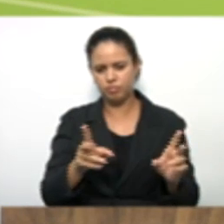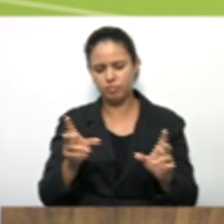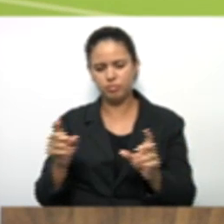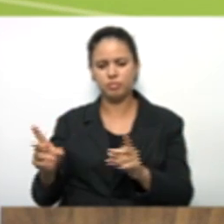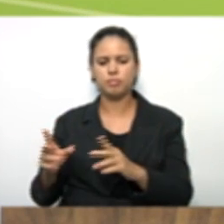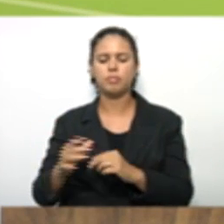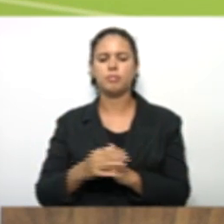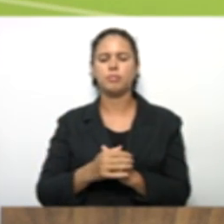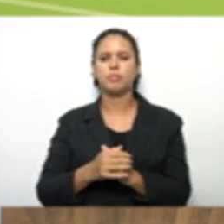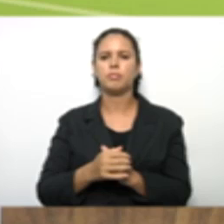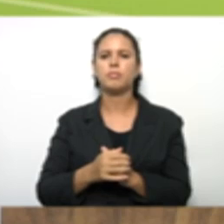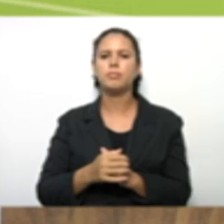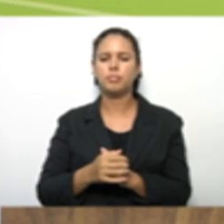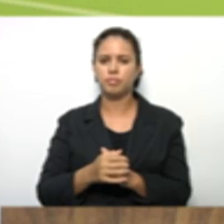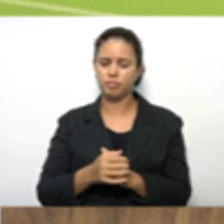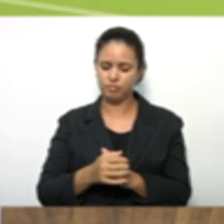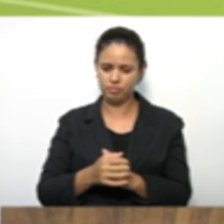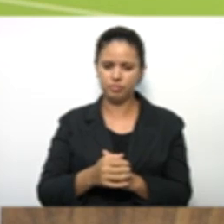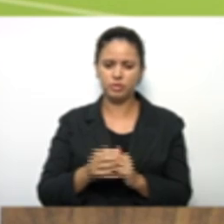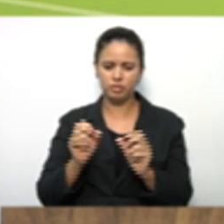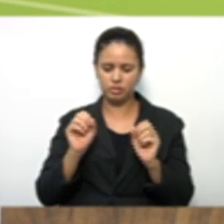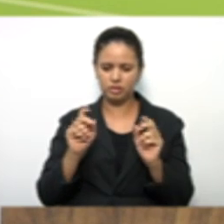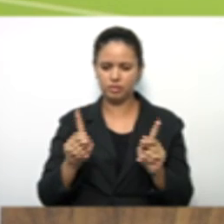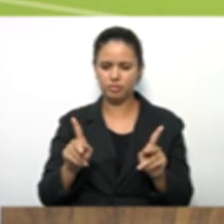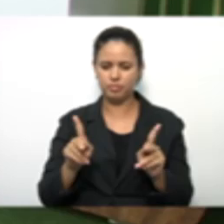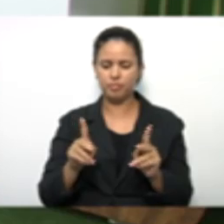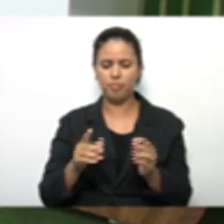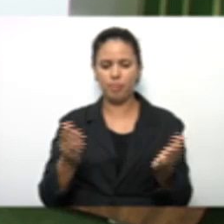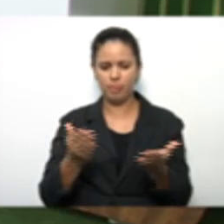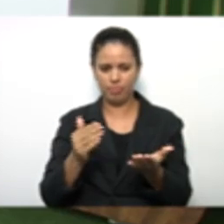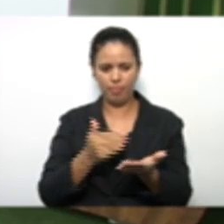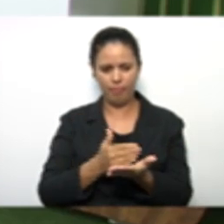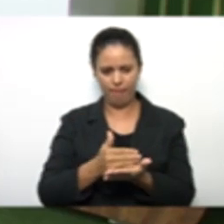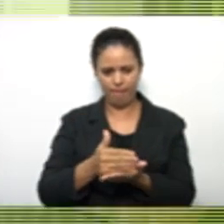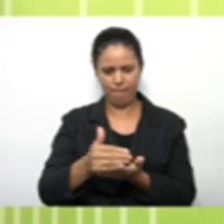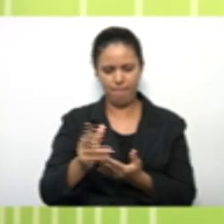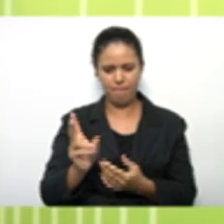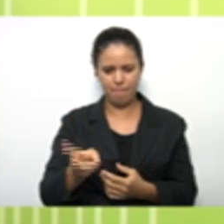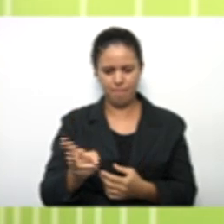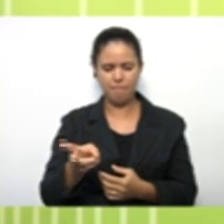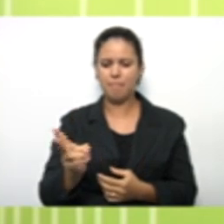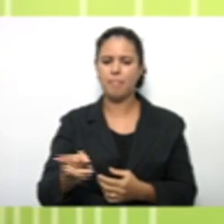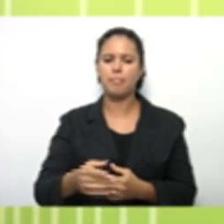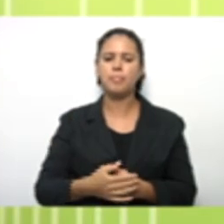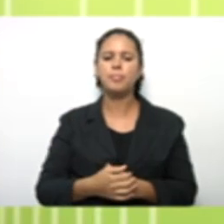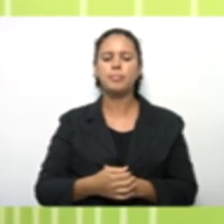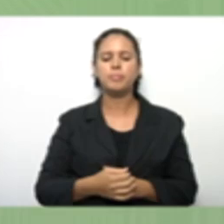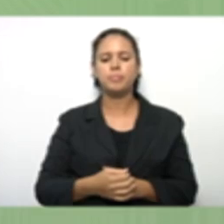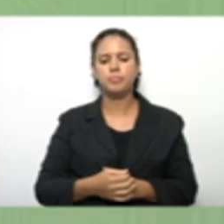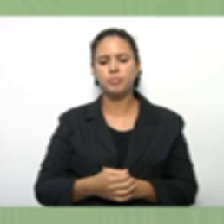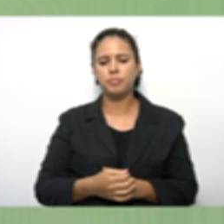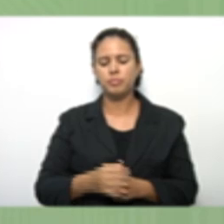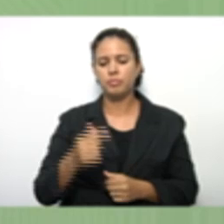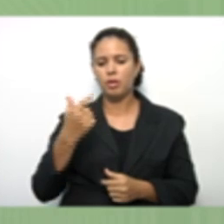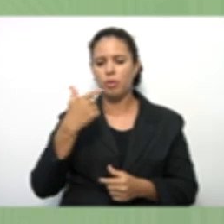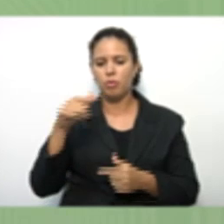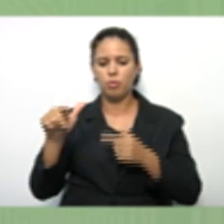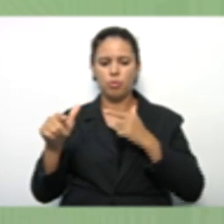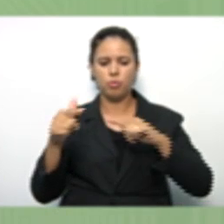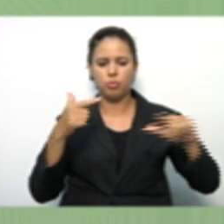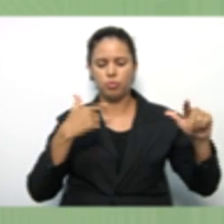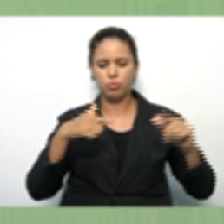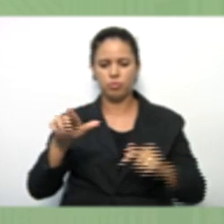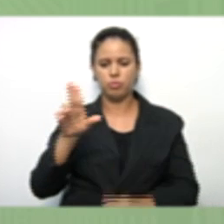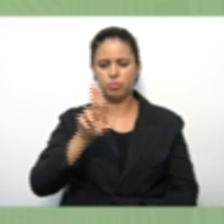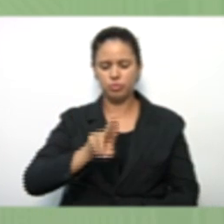seus concorrentes, ok? Ok, vamos dar continuidade aqui, né? Nós temos outros usuários